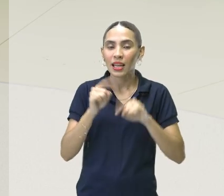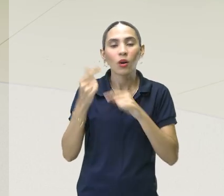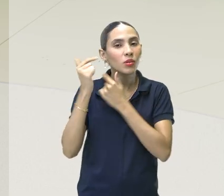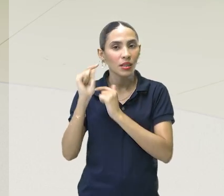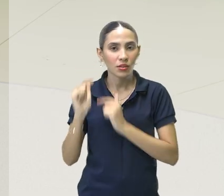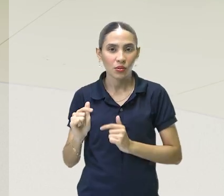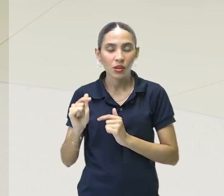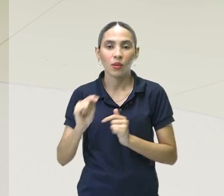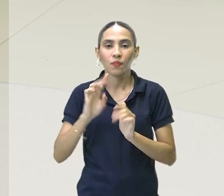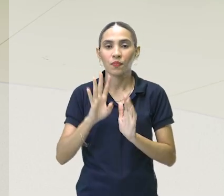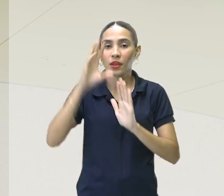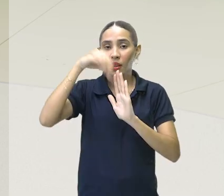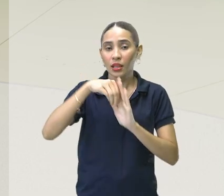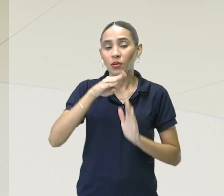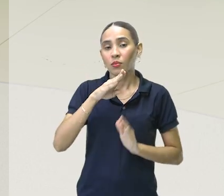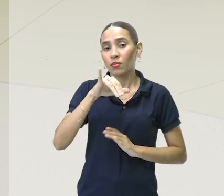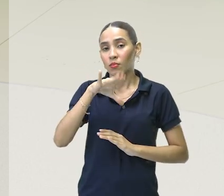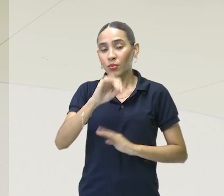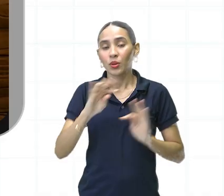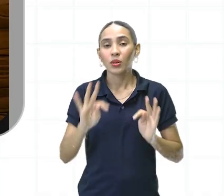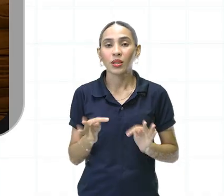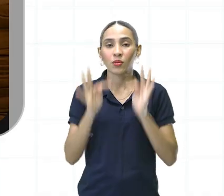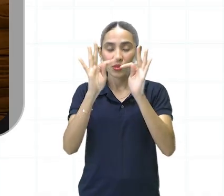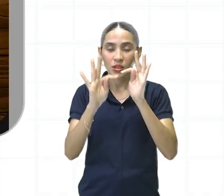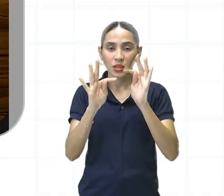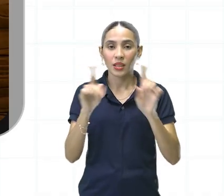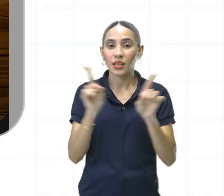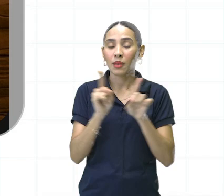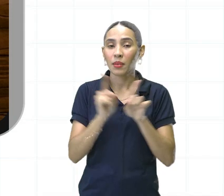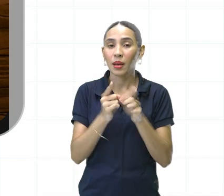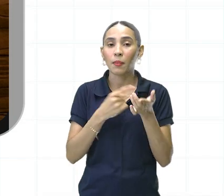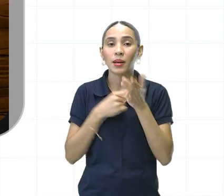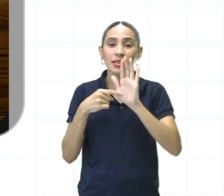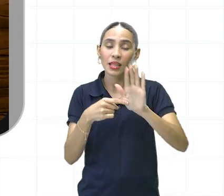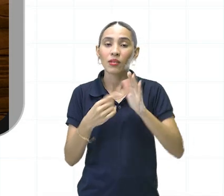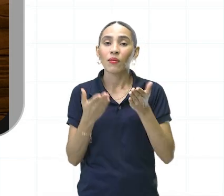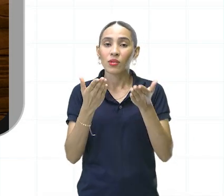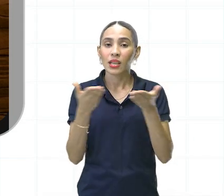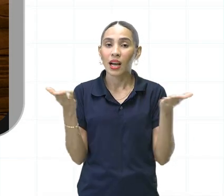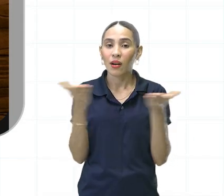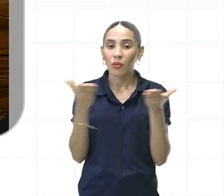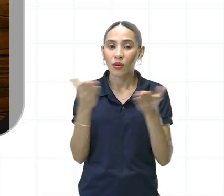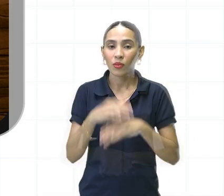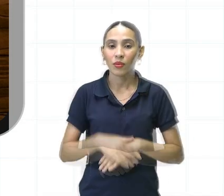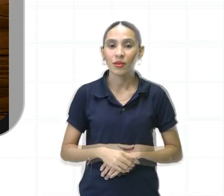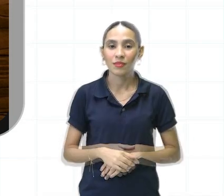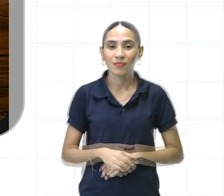tradicional, né, dentro da biotecnologia tradicional. Trago para vocês aí